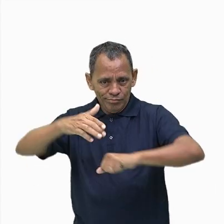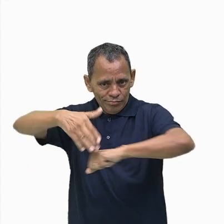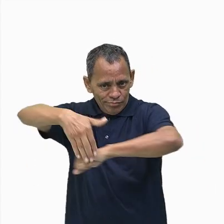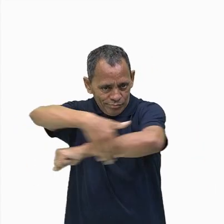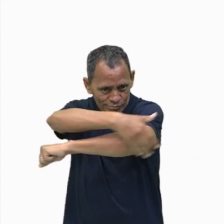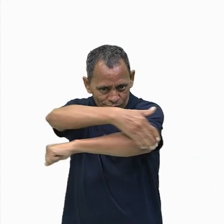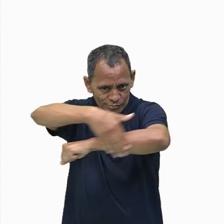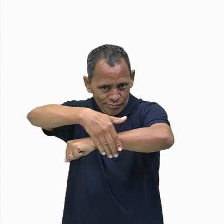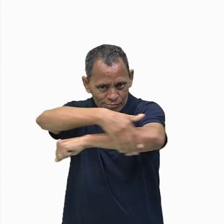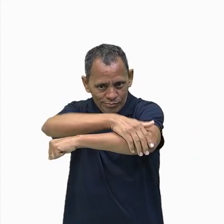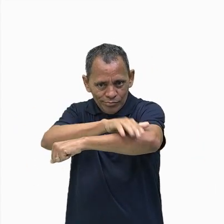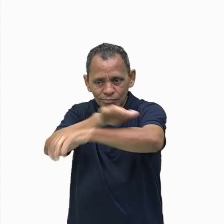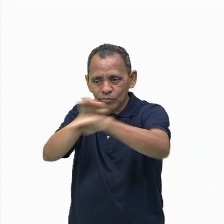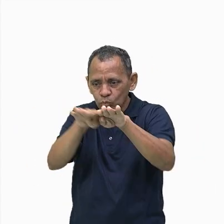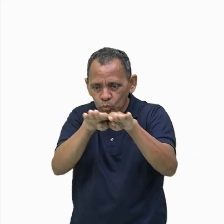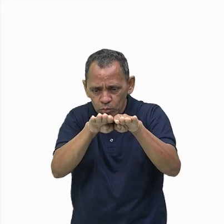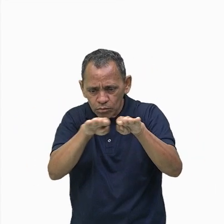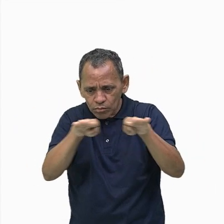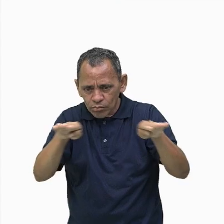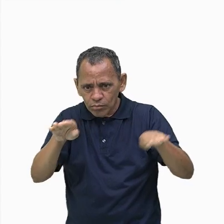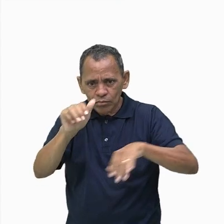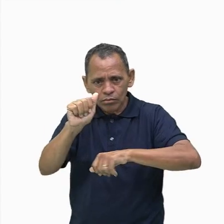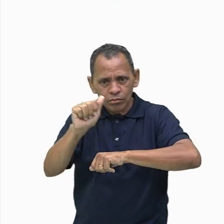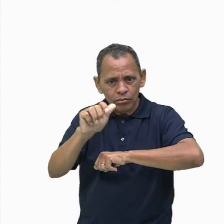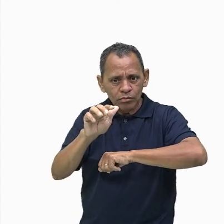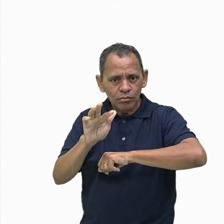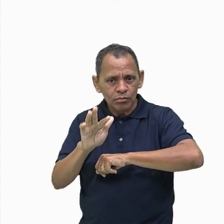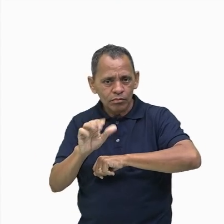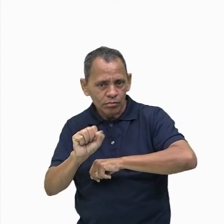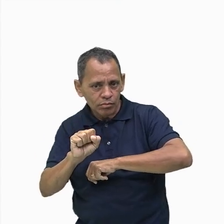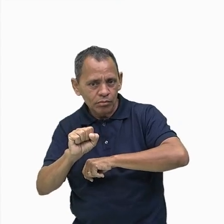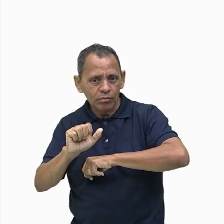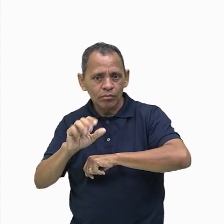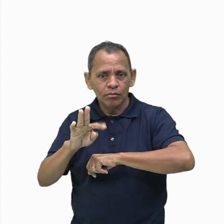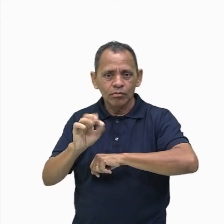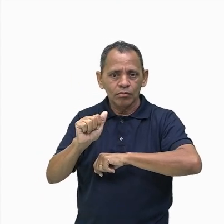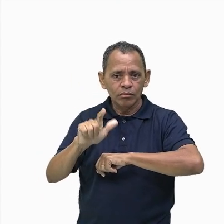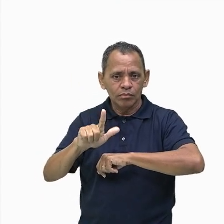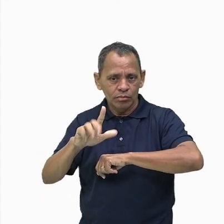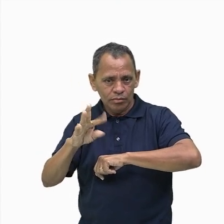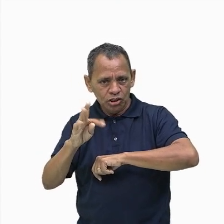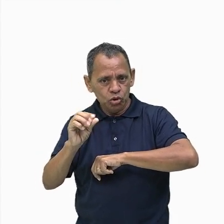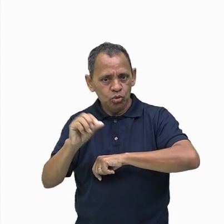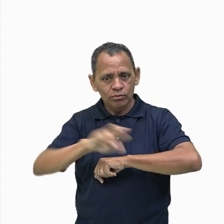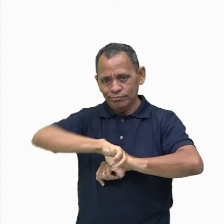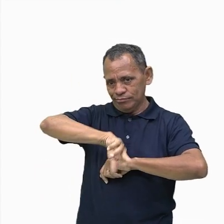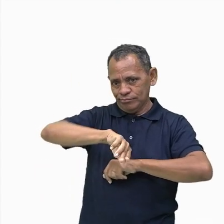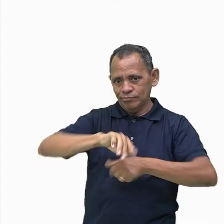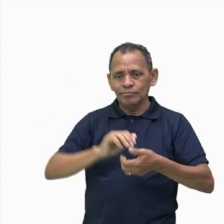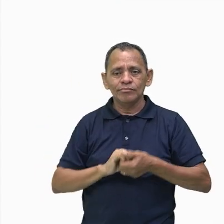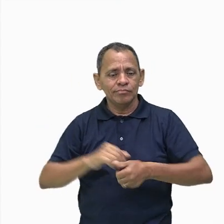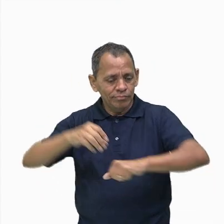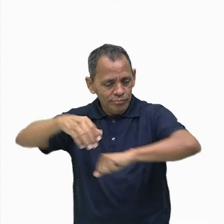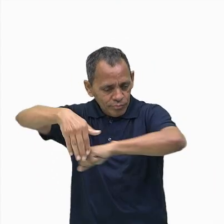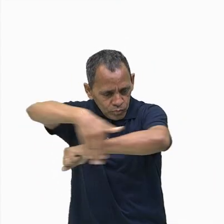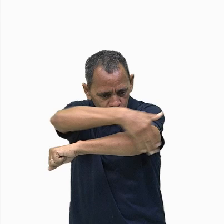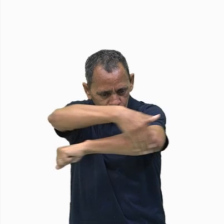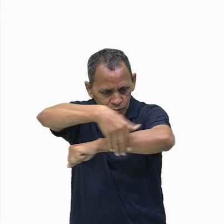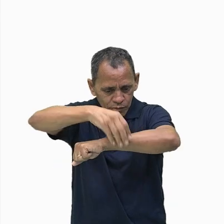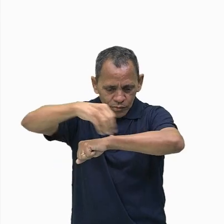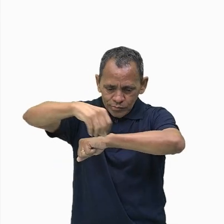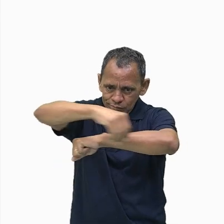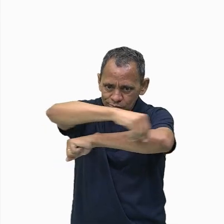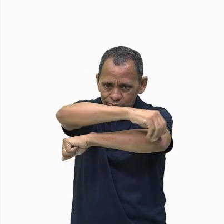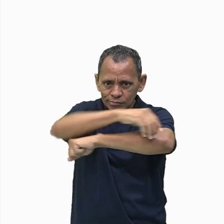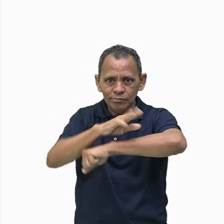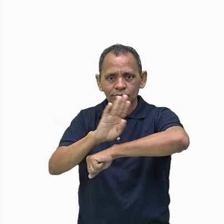Normalmente a gente observa que a maioria desses ramais, né, em barro ainda, em solo ali, que a gente observa. Poucos, principalmente